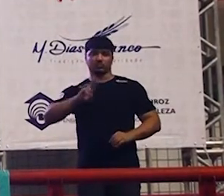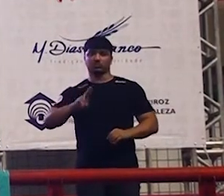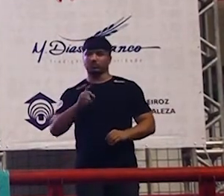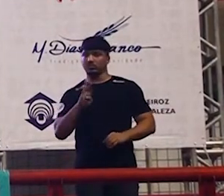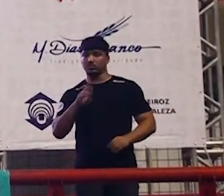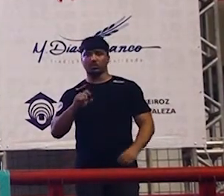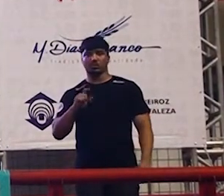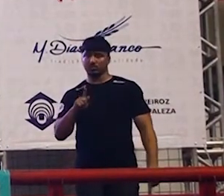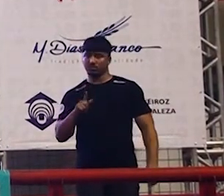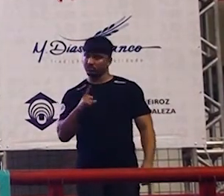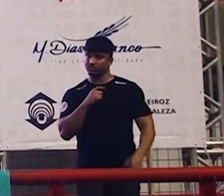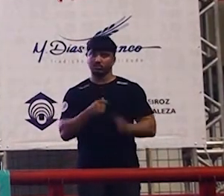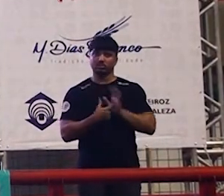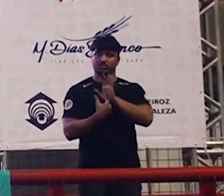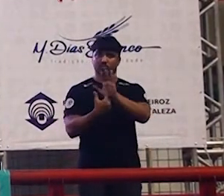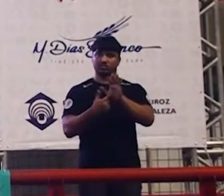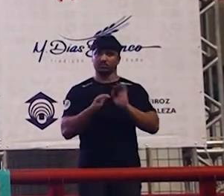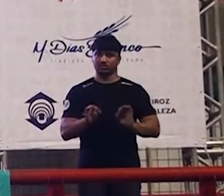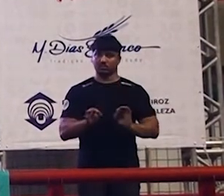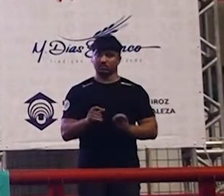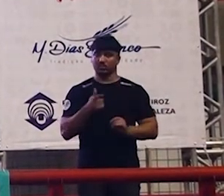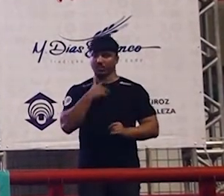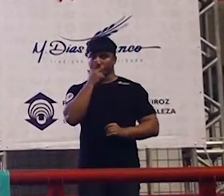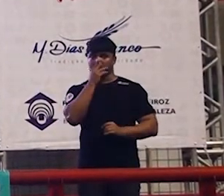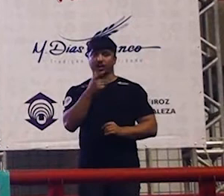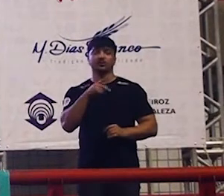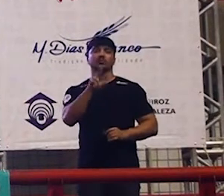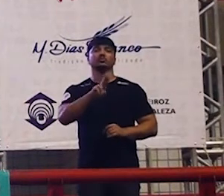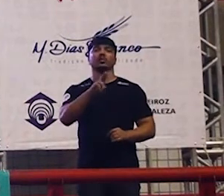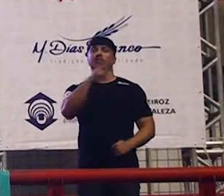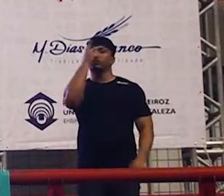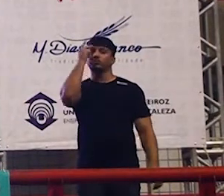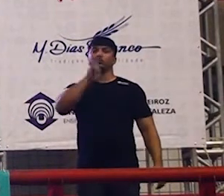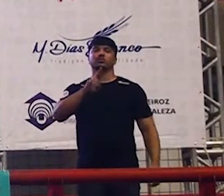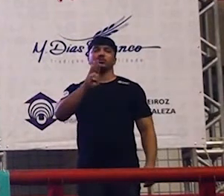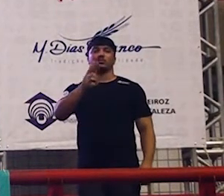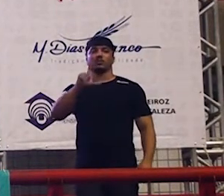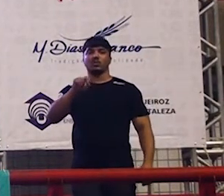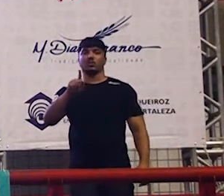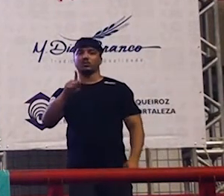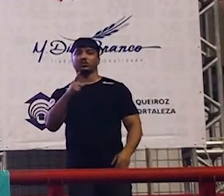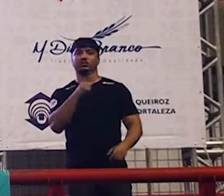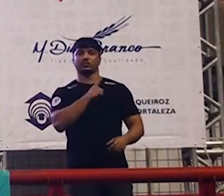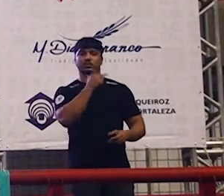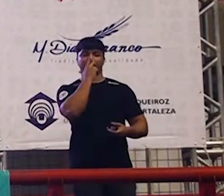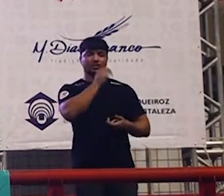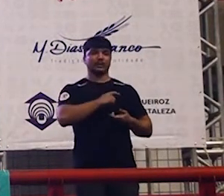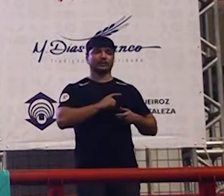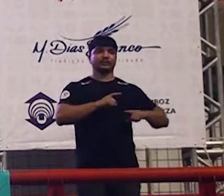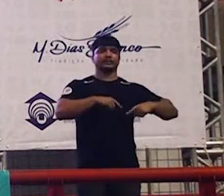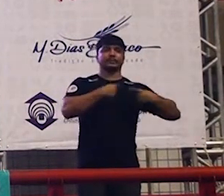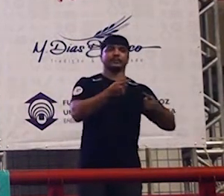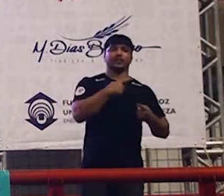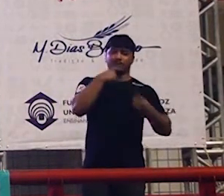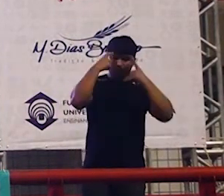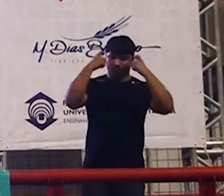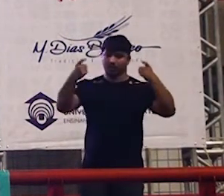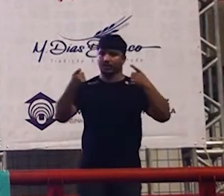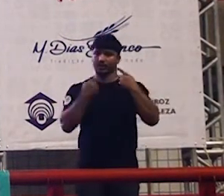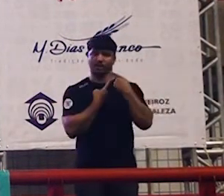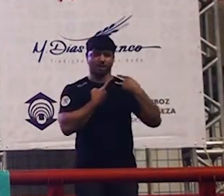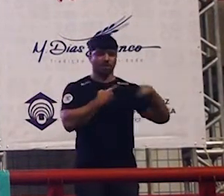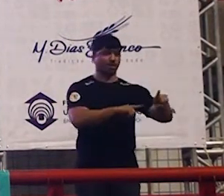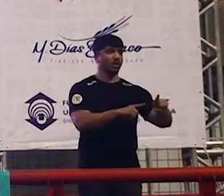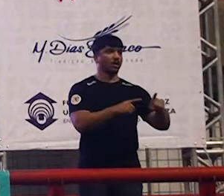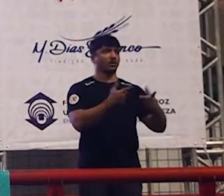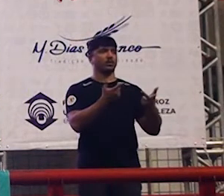Expõe? Expõe. Ele mostra que o usuário de blog é um ser preconceituoso, reacionário, violento,